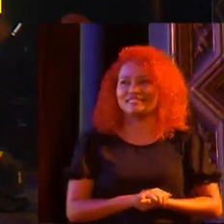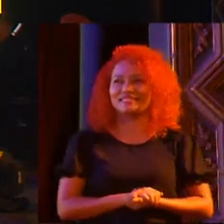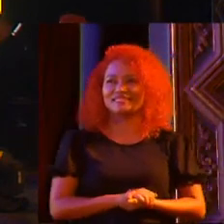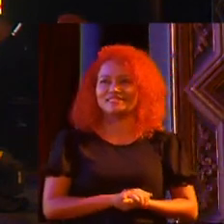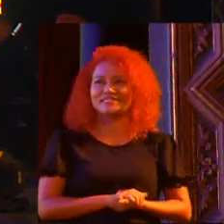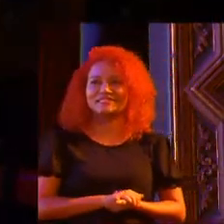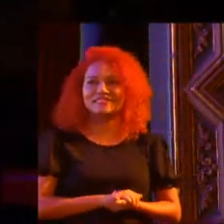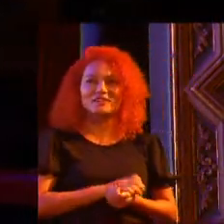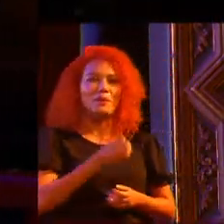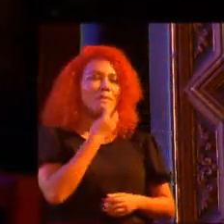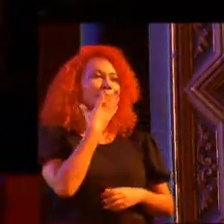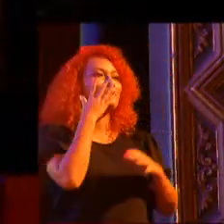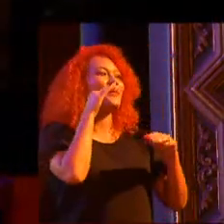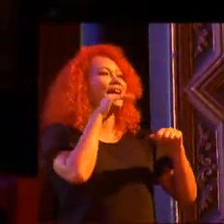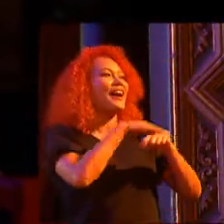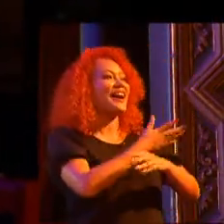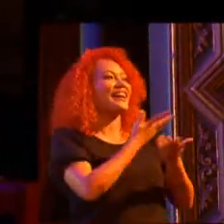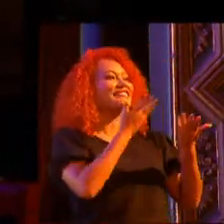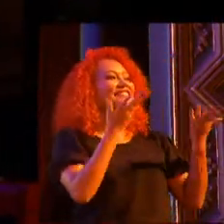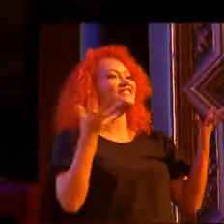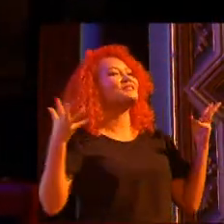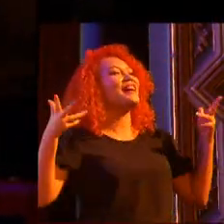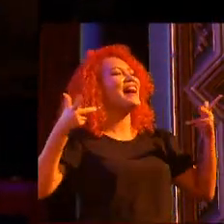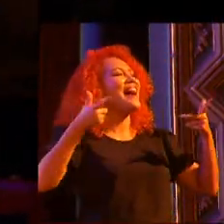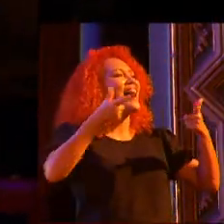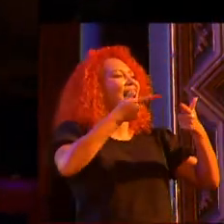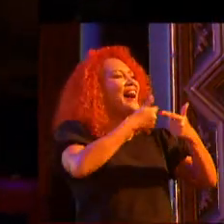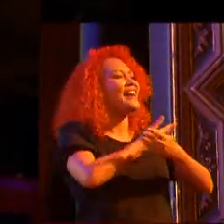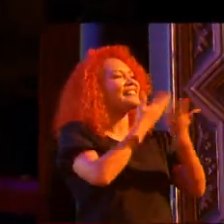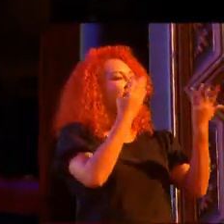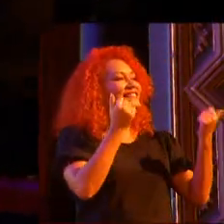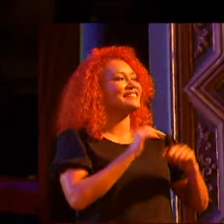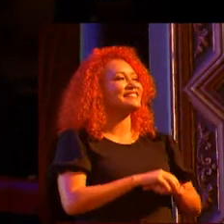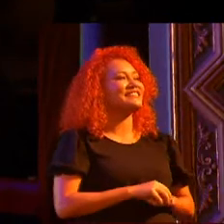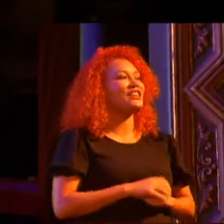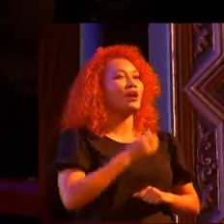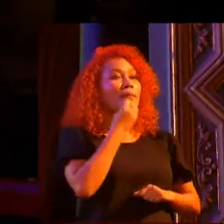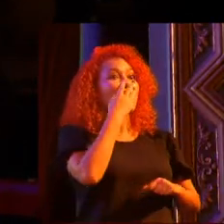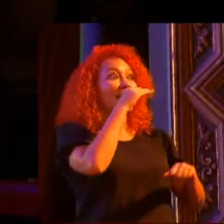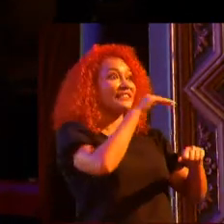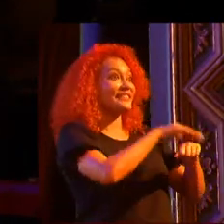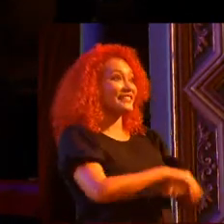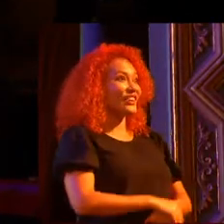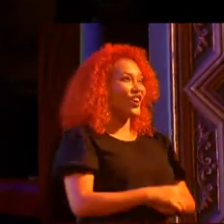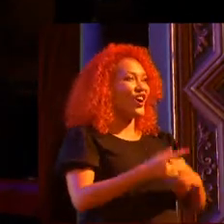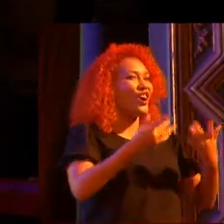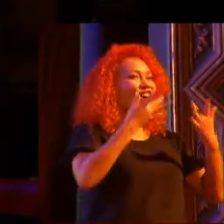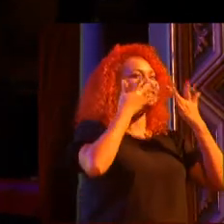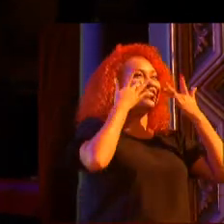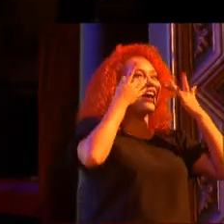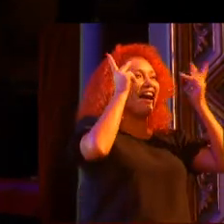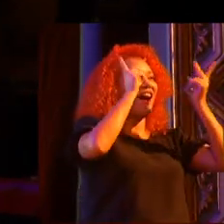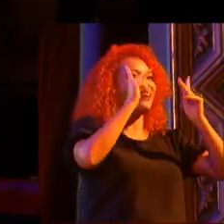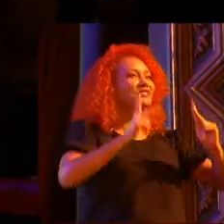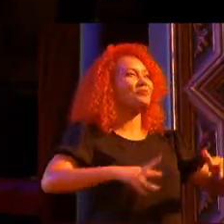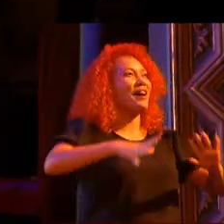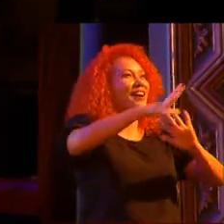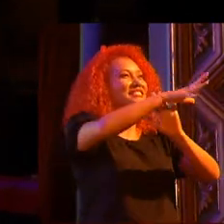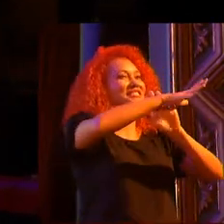Boa noite, gente, que maravilha, maravilhosos. Boa noite, Ata Paz, boa noite, Amazônia.